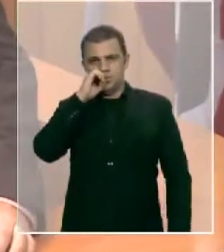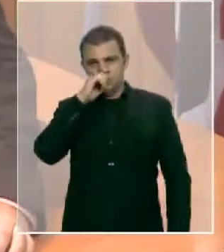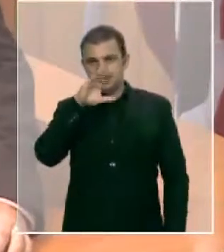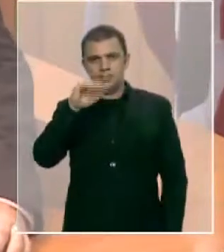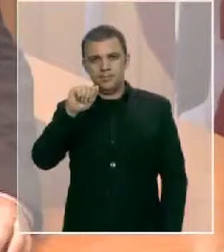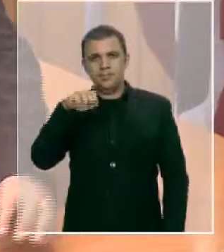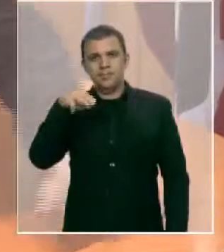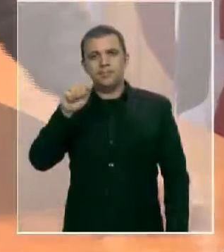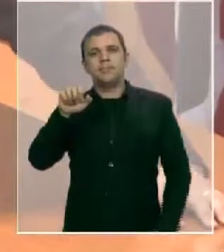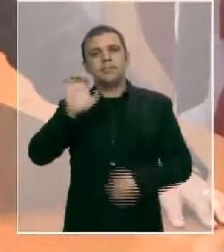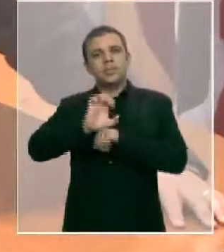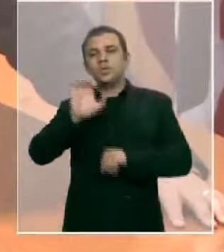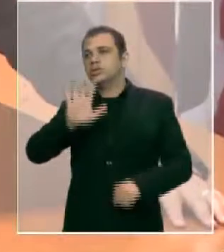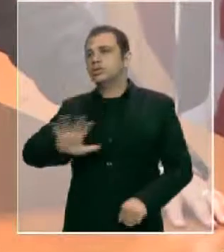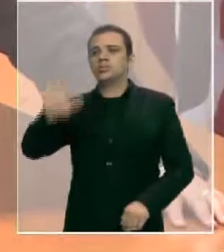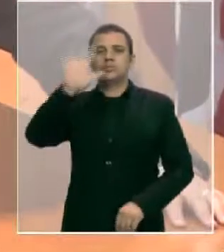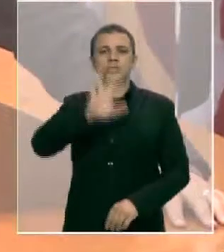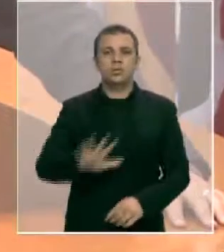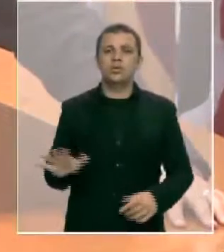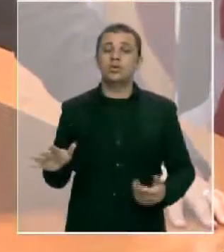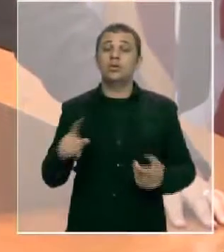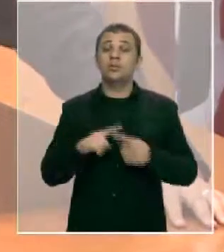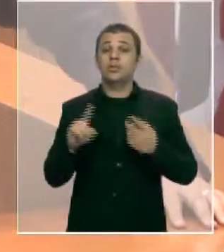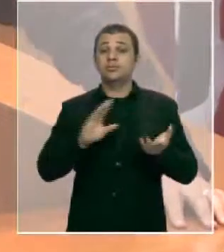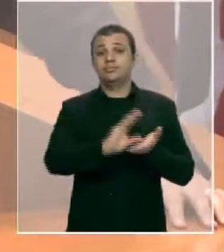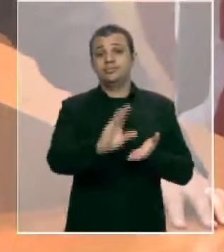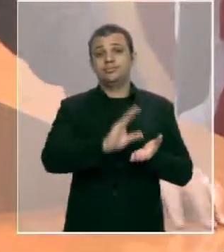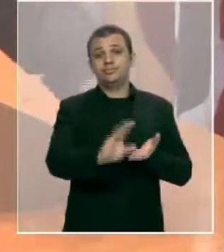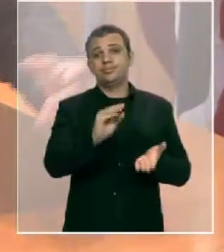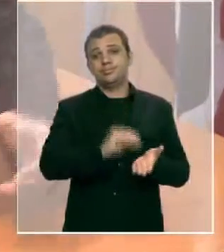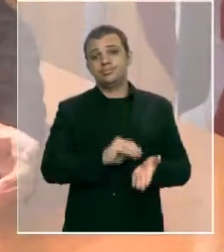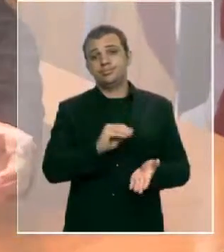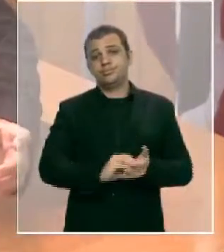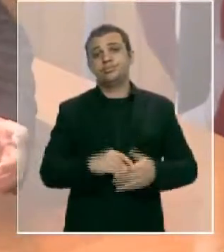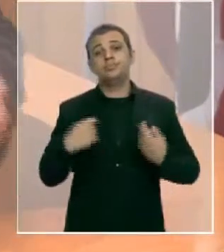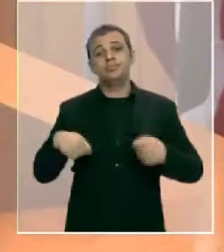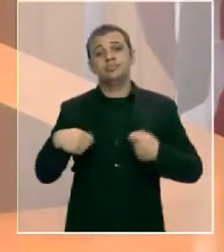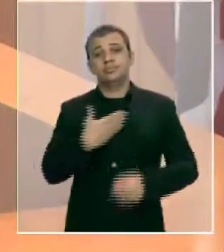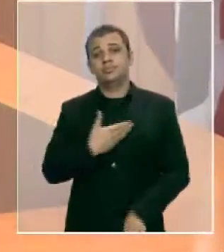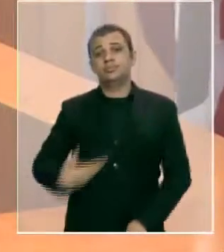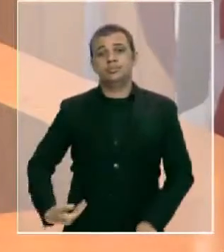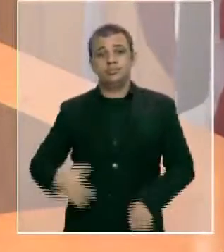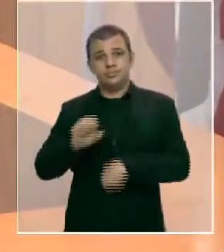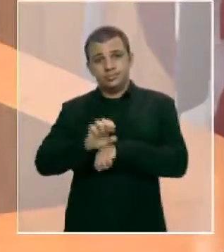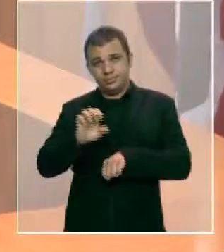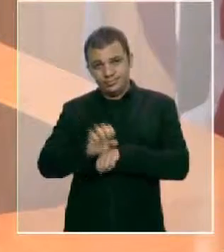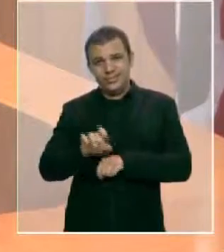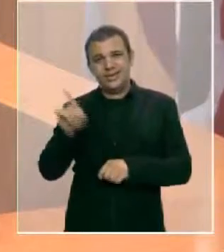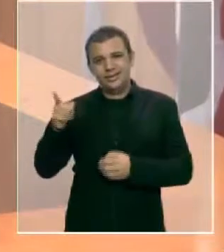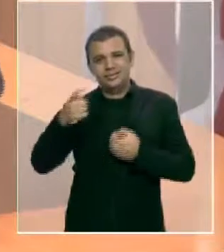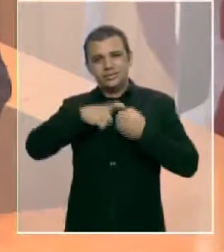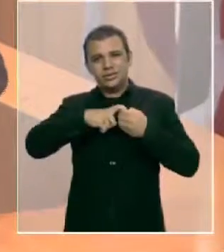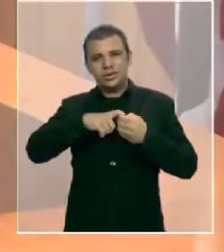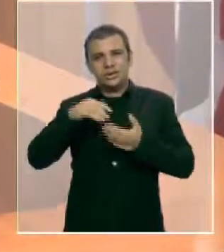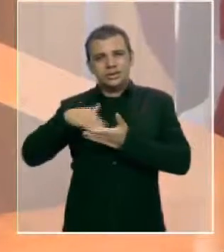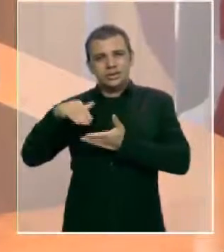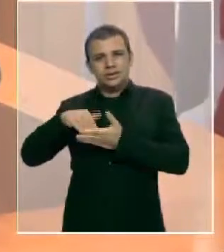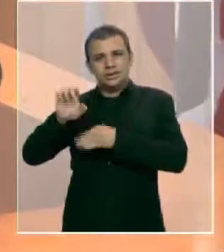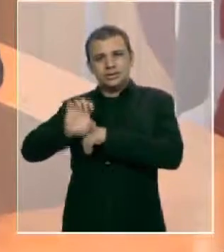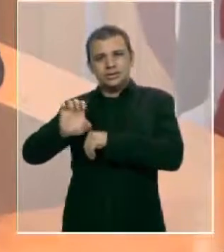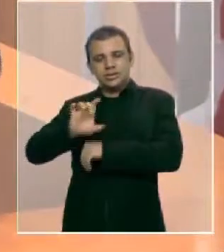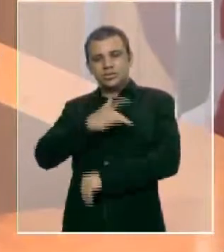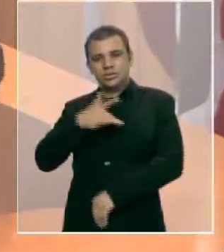não chegavam. E é preciso, o governo do Estado, como era vinculado à Secretaria Estadual da